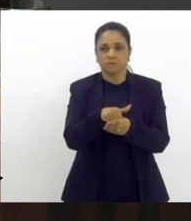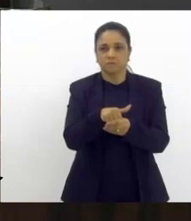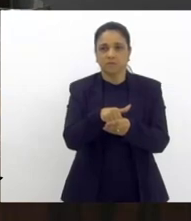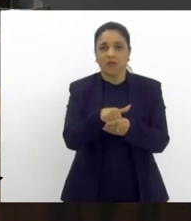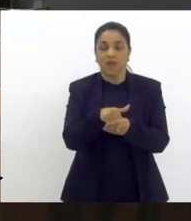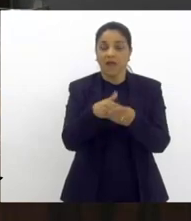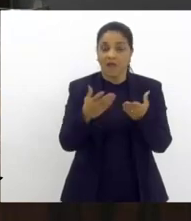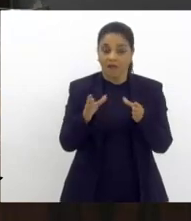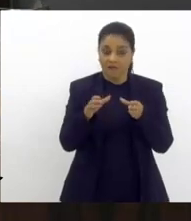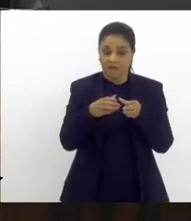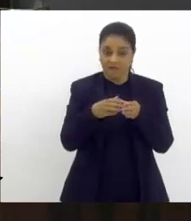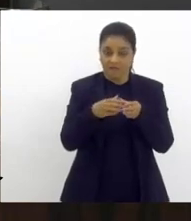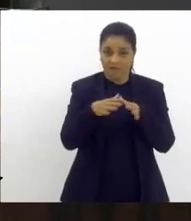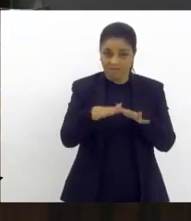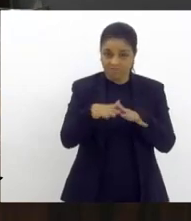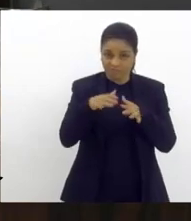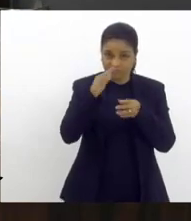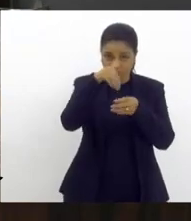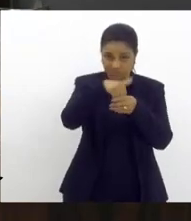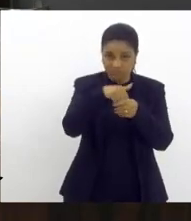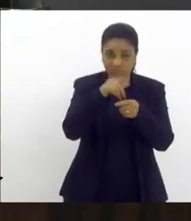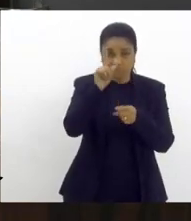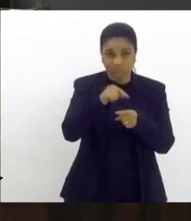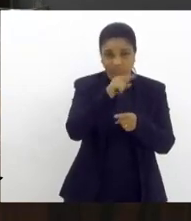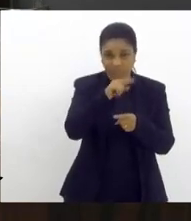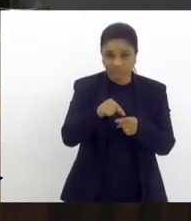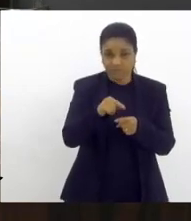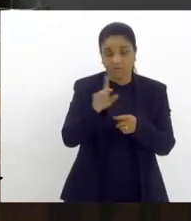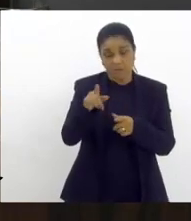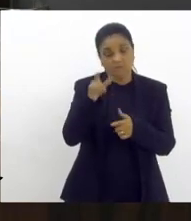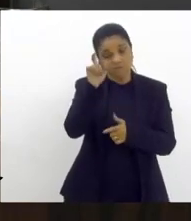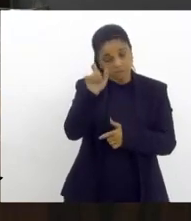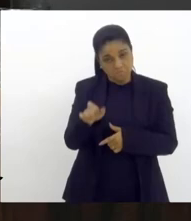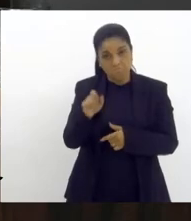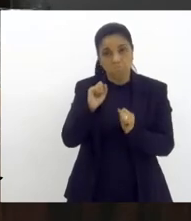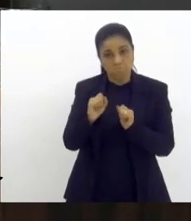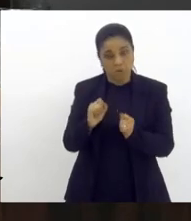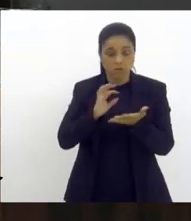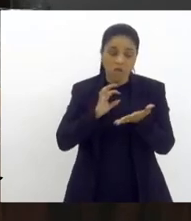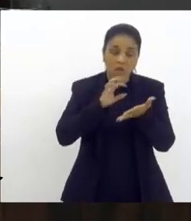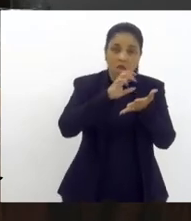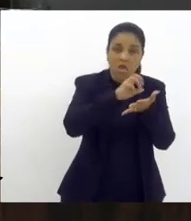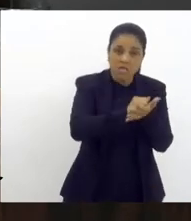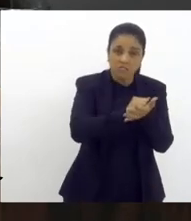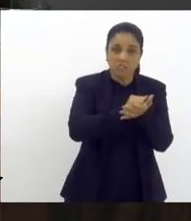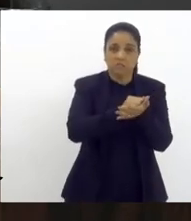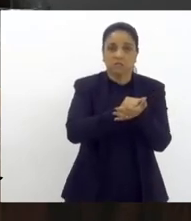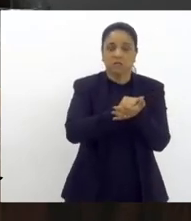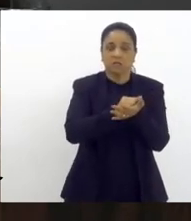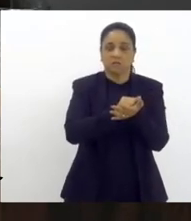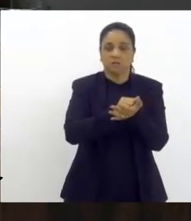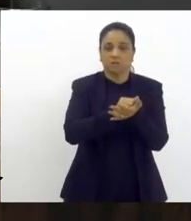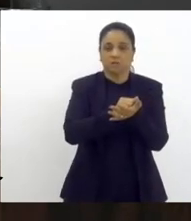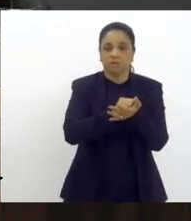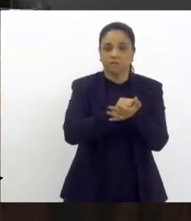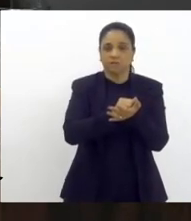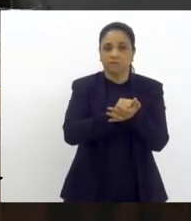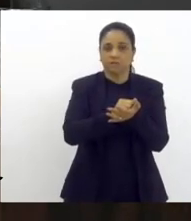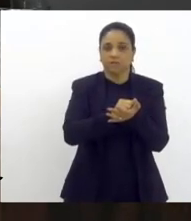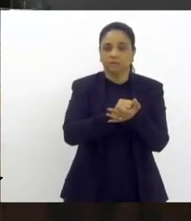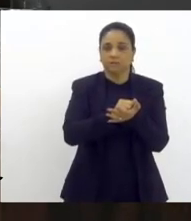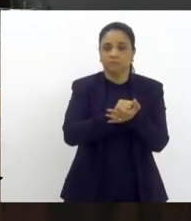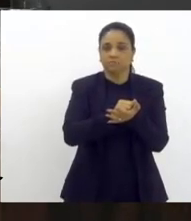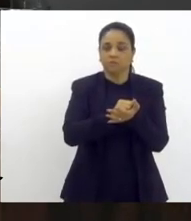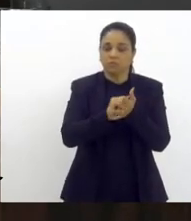mas vossa excelência pode registrar a sua a sua